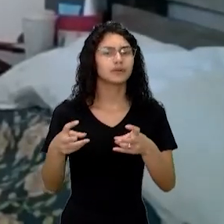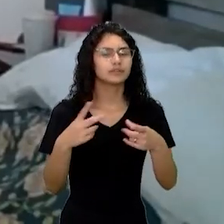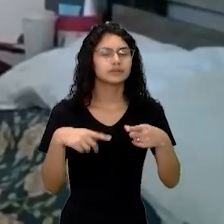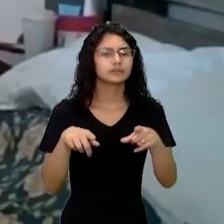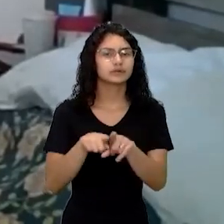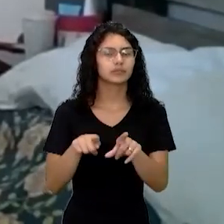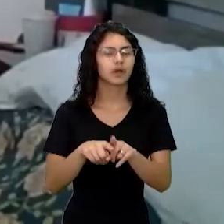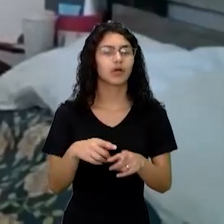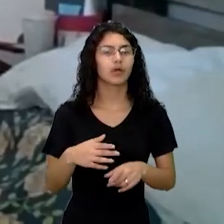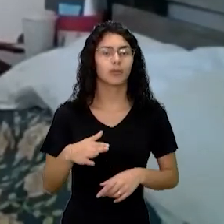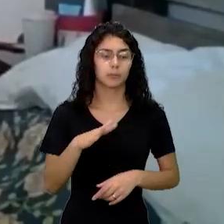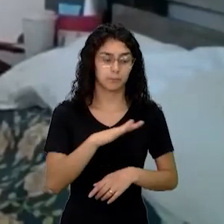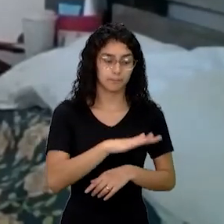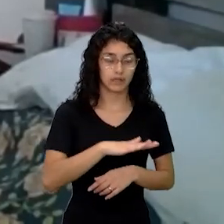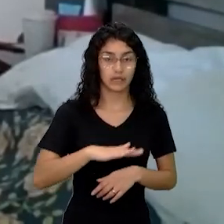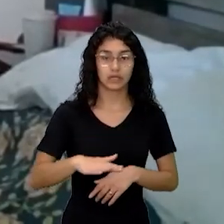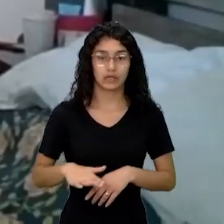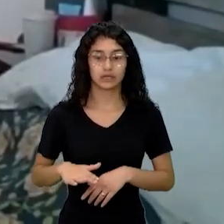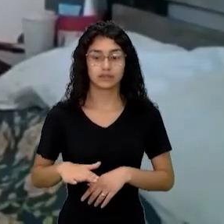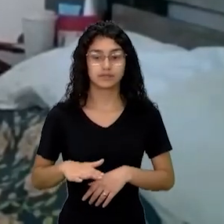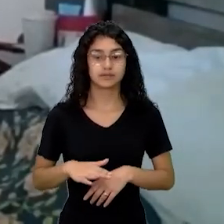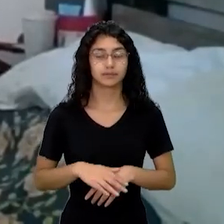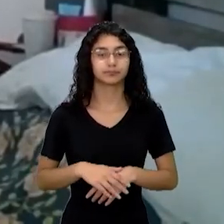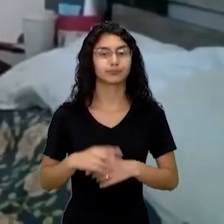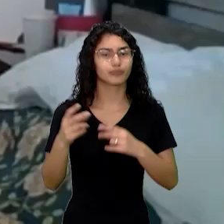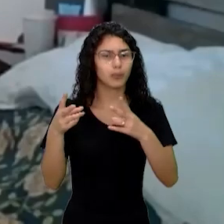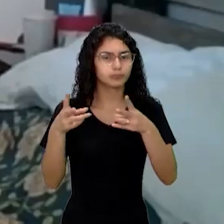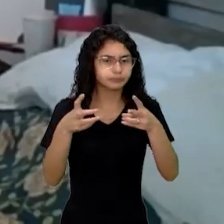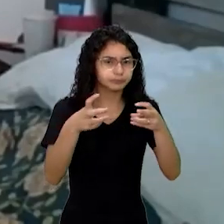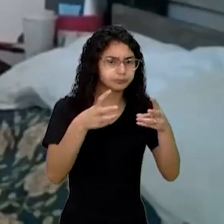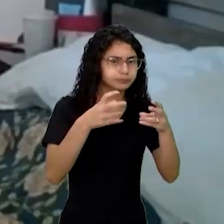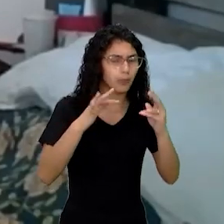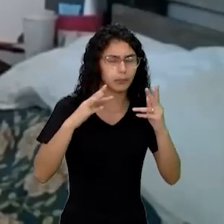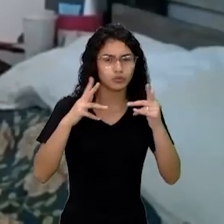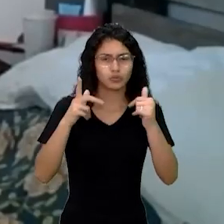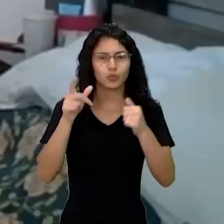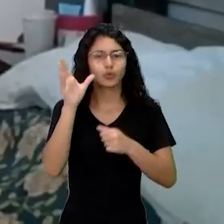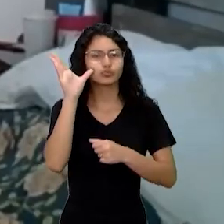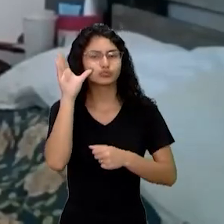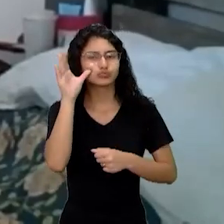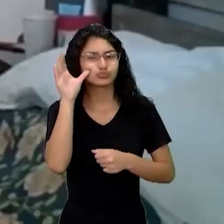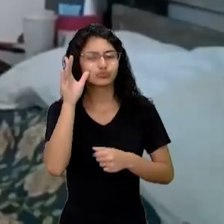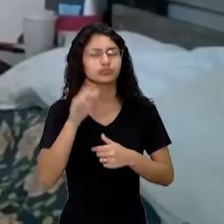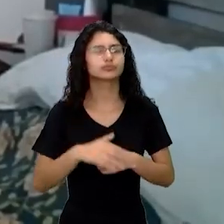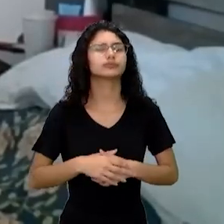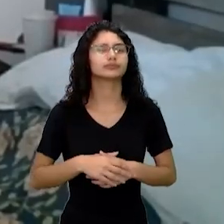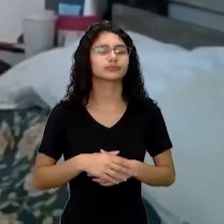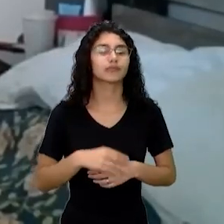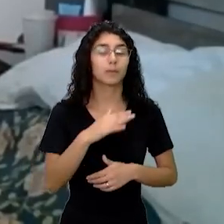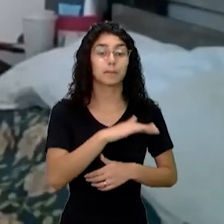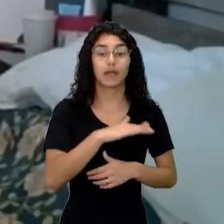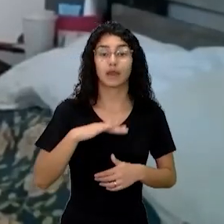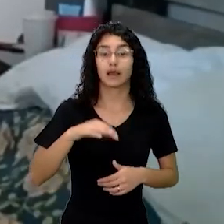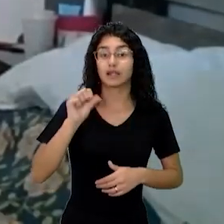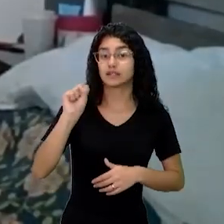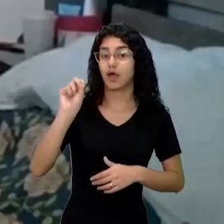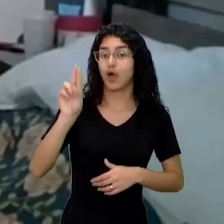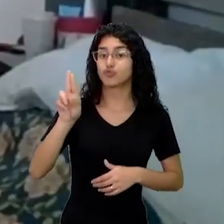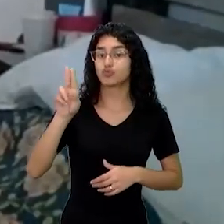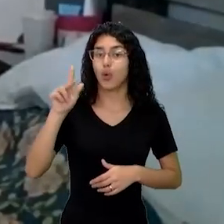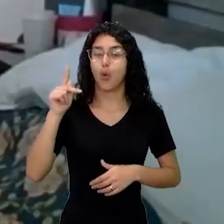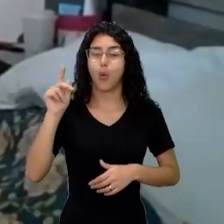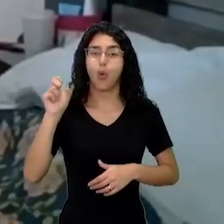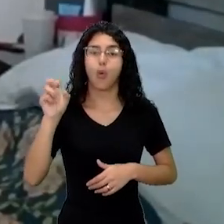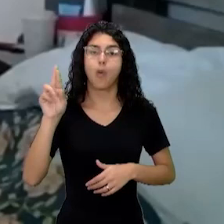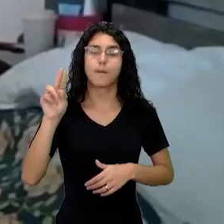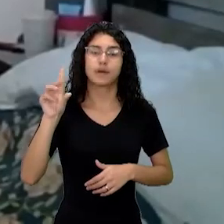Então, uma criança, naturalmente, ela já observa bastante, ela já é muito curiosa. Uma criança superdotada, ela é um pouco